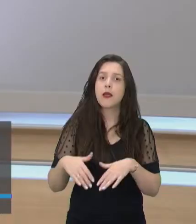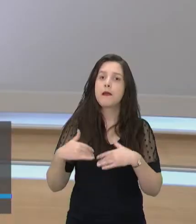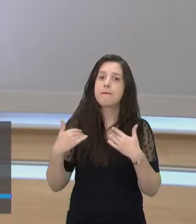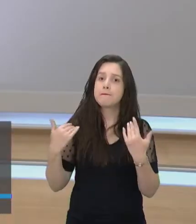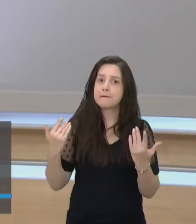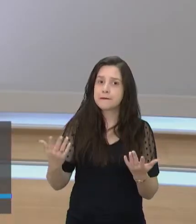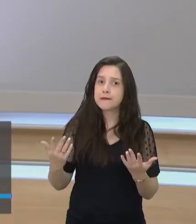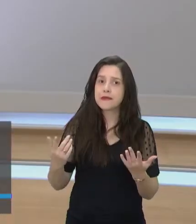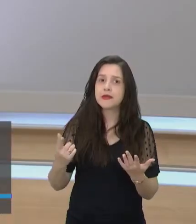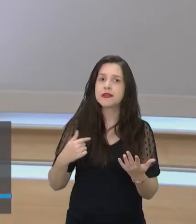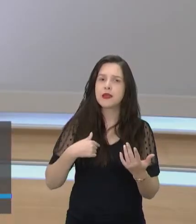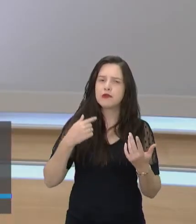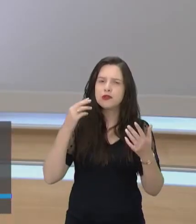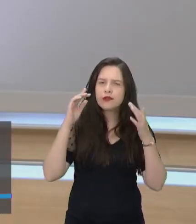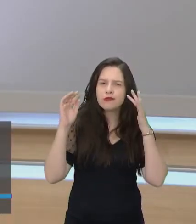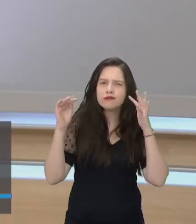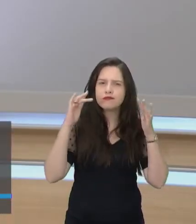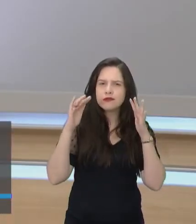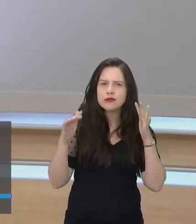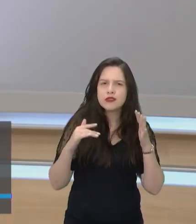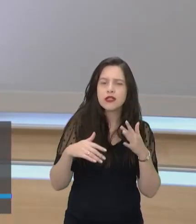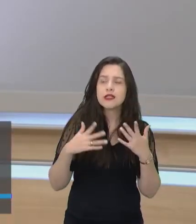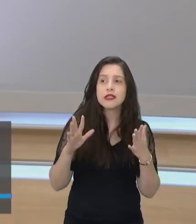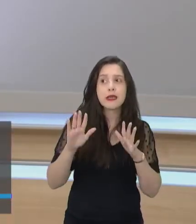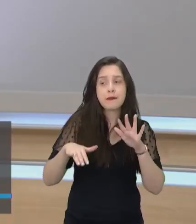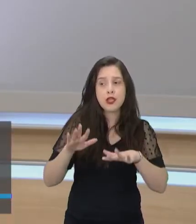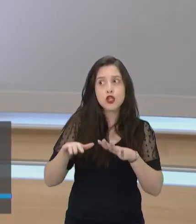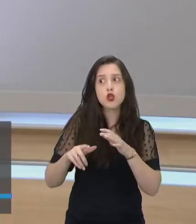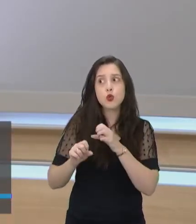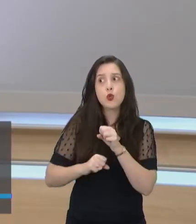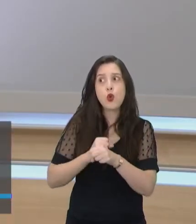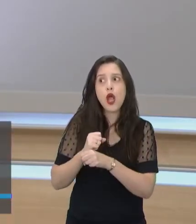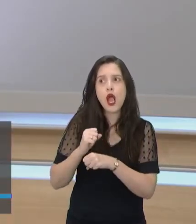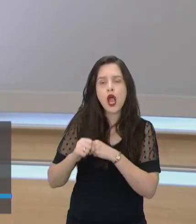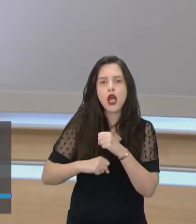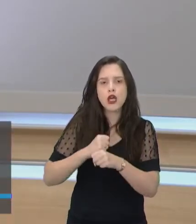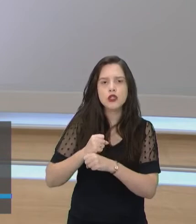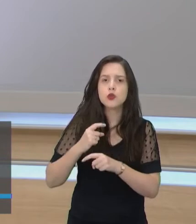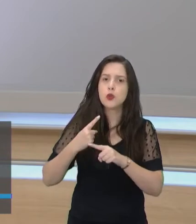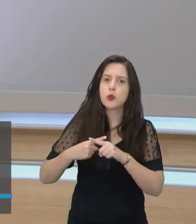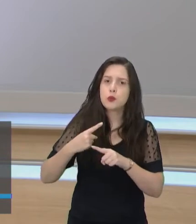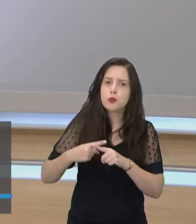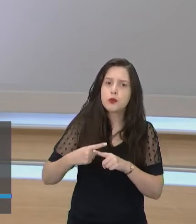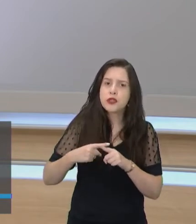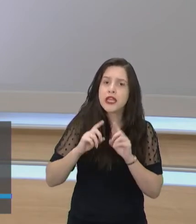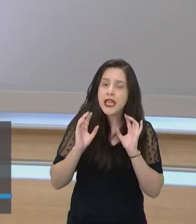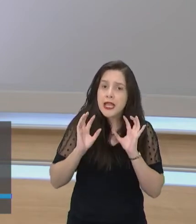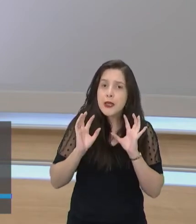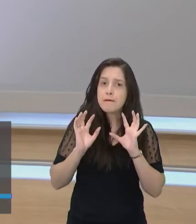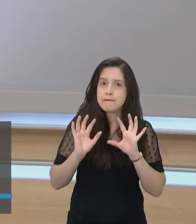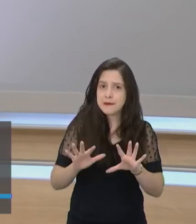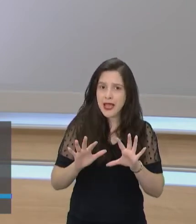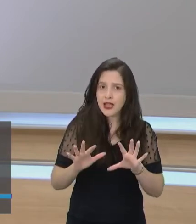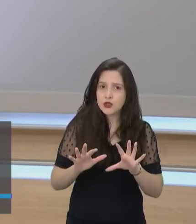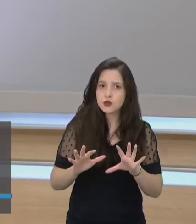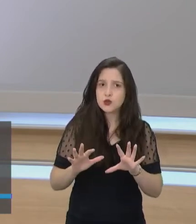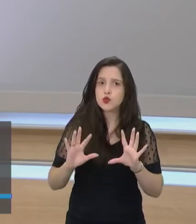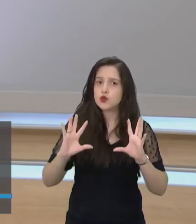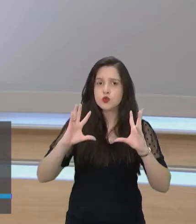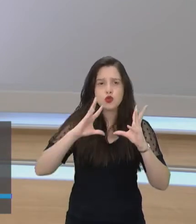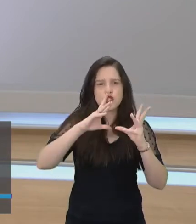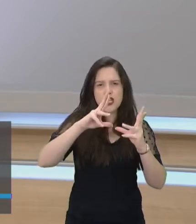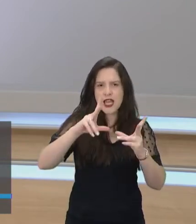lembrar das flutuações dependendo da época do ano. Sim. Porque quando a gente pensa em Páscoa, a quantidade de lixo que é gerado,